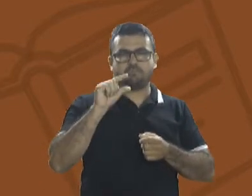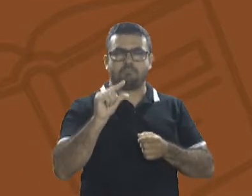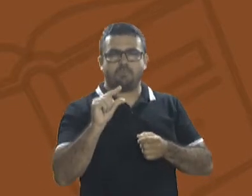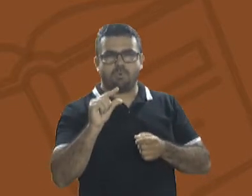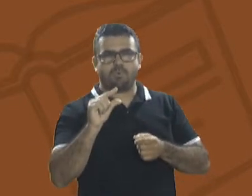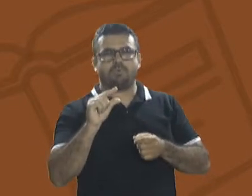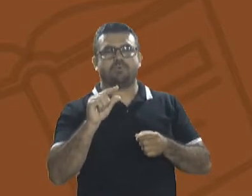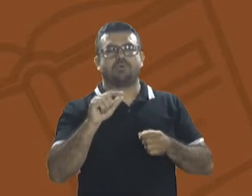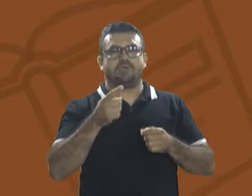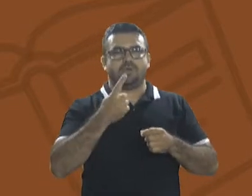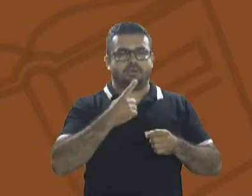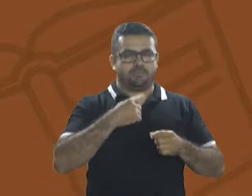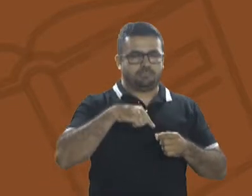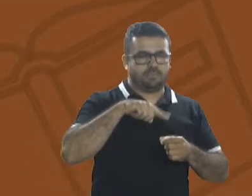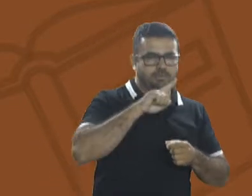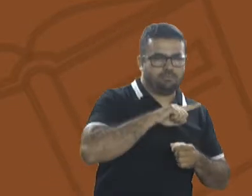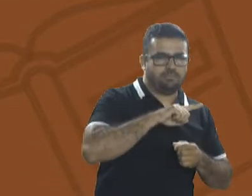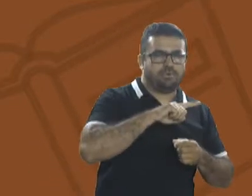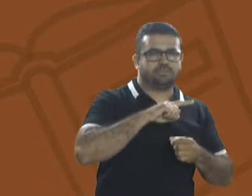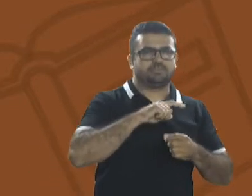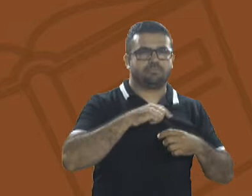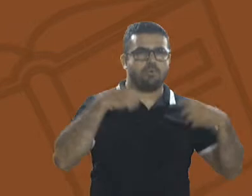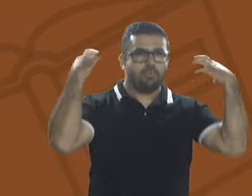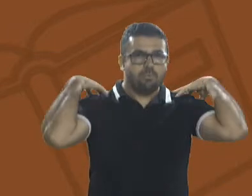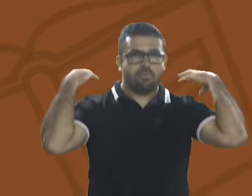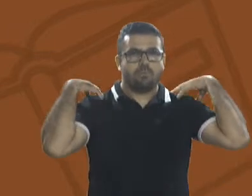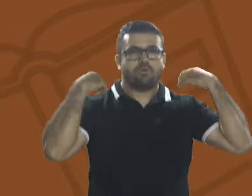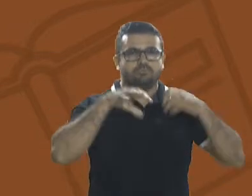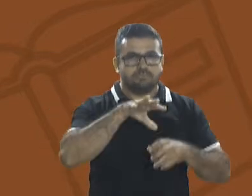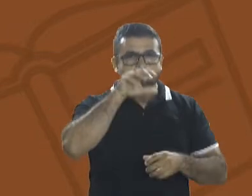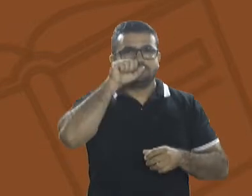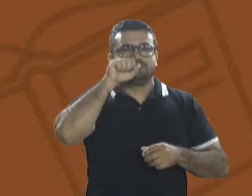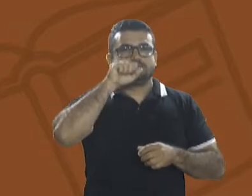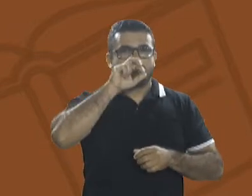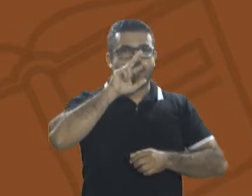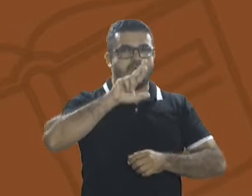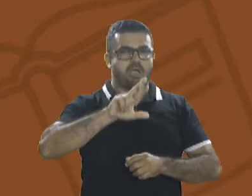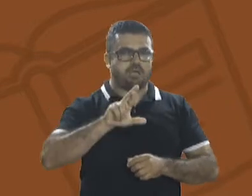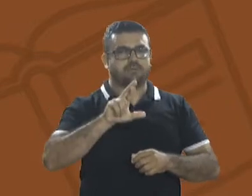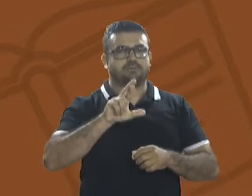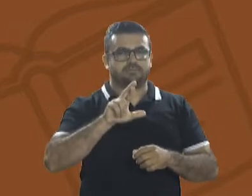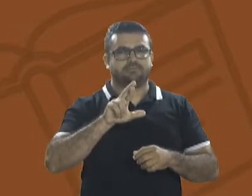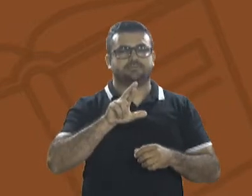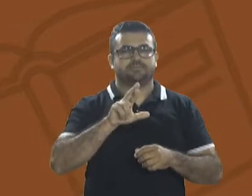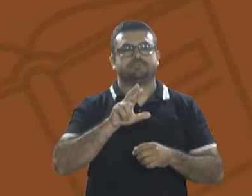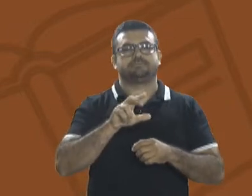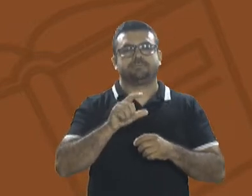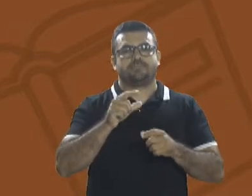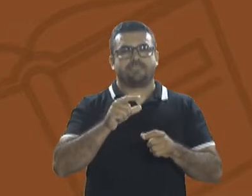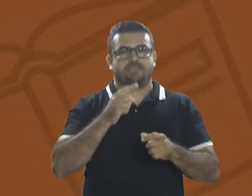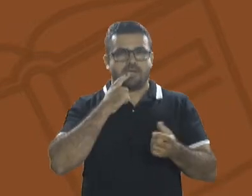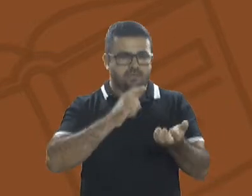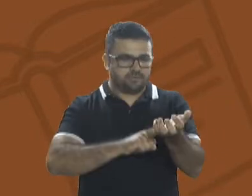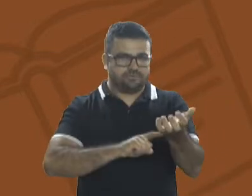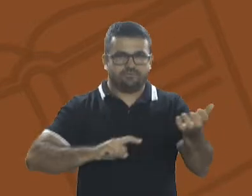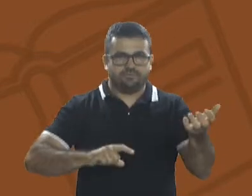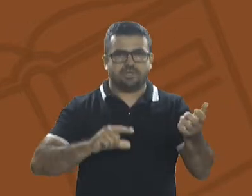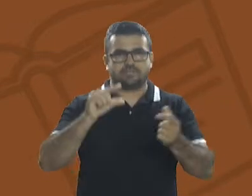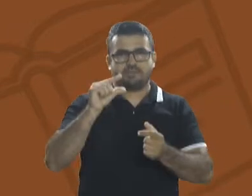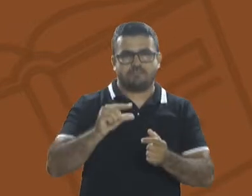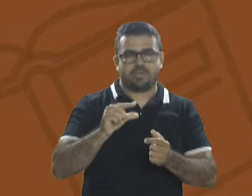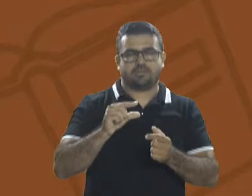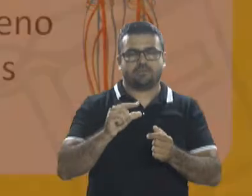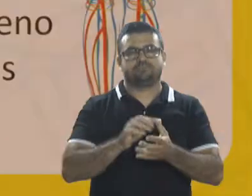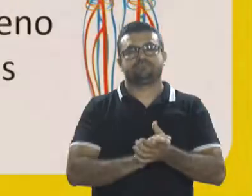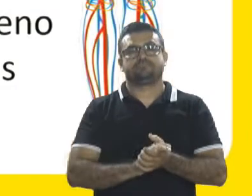para oxigenar e voltar, né? Então, são veias menos calibrosas. Ela tem um calibre um pouco menor do que as artérias.